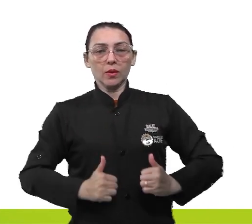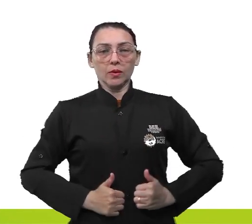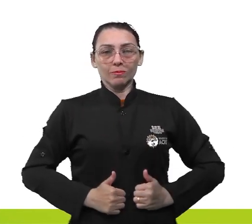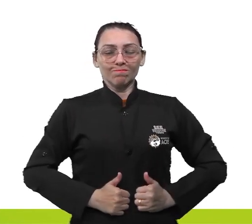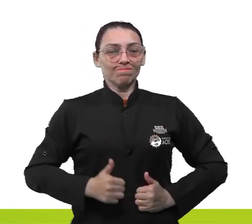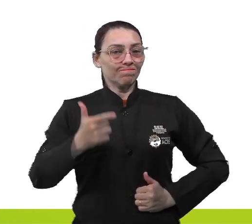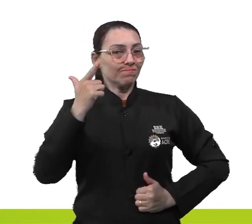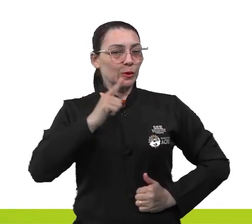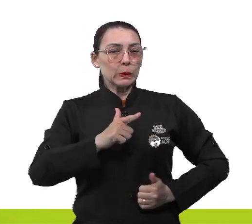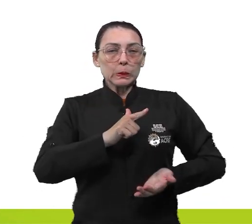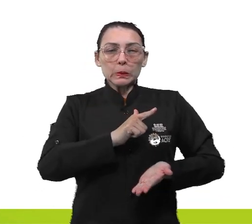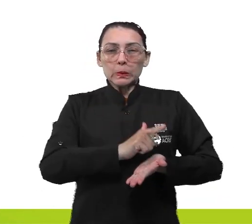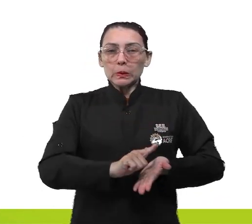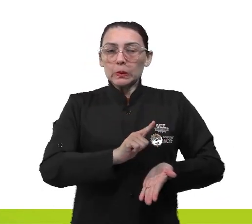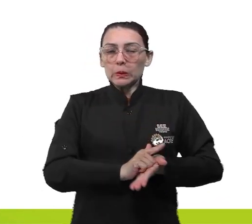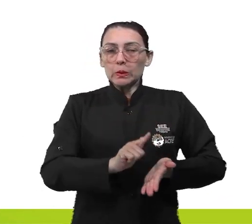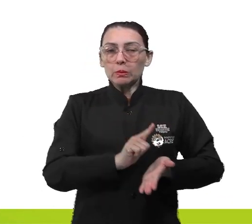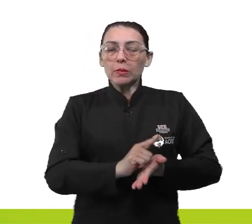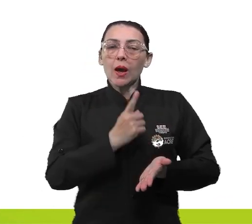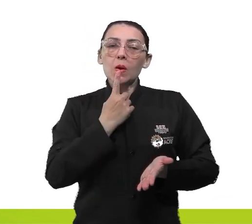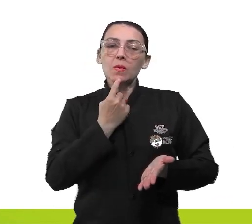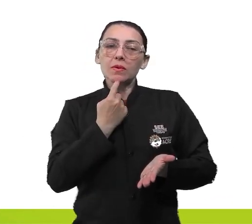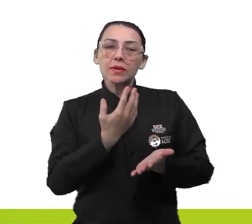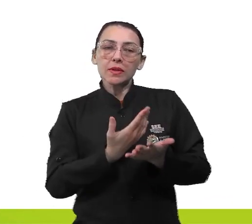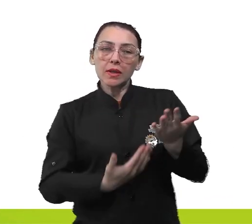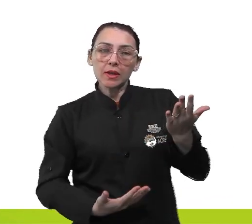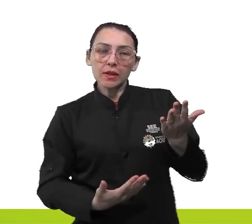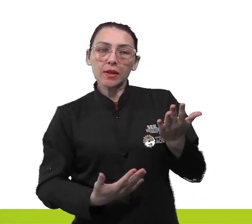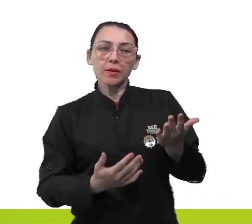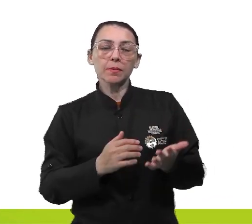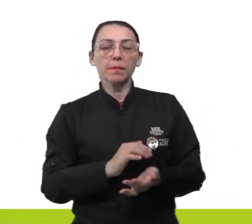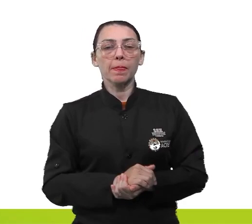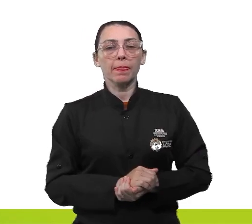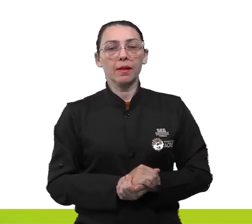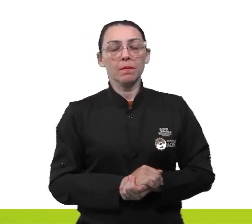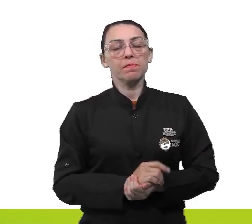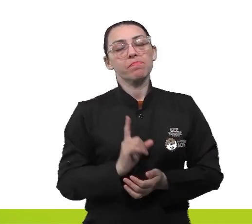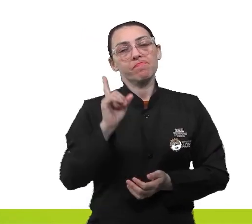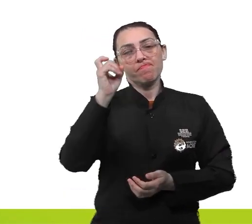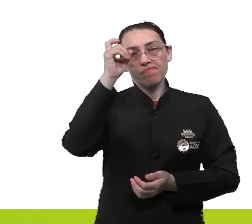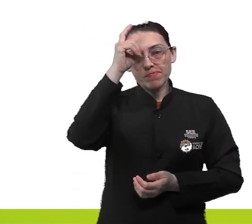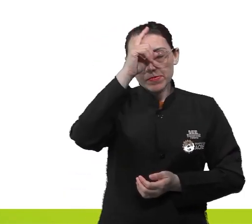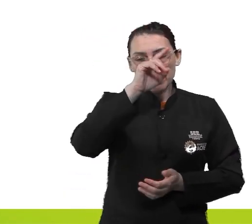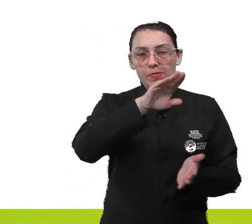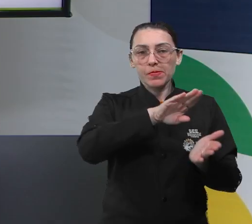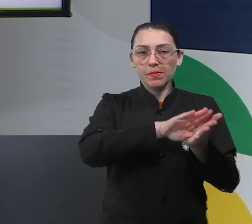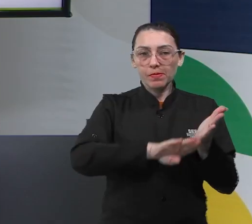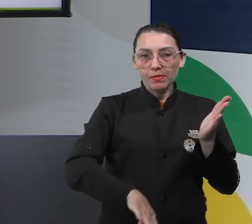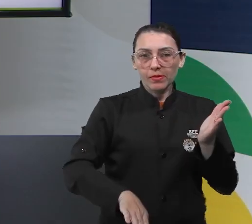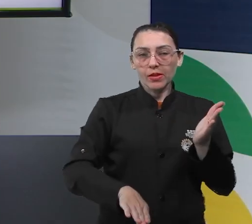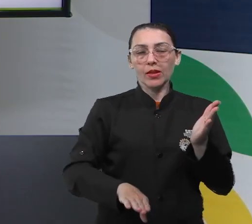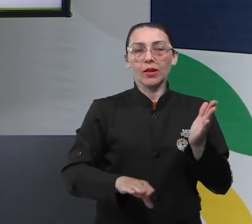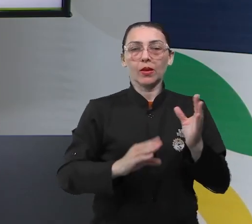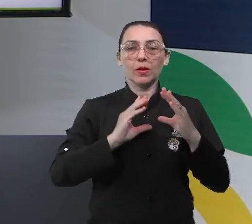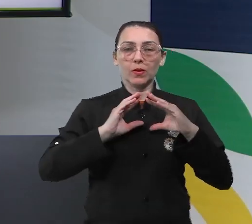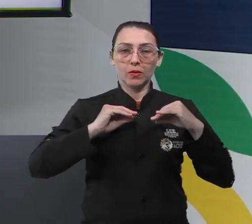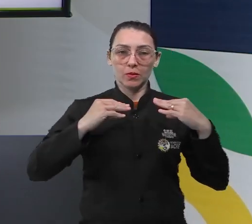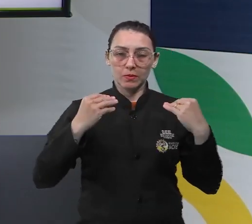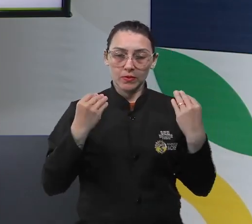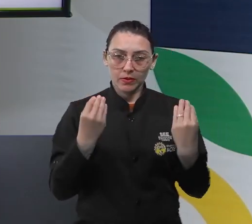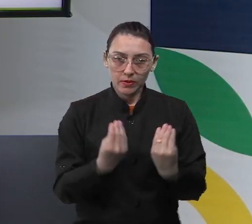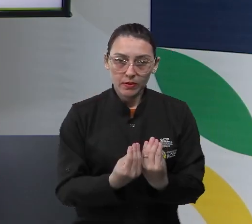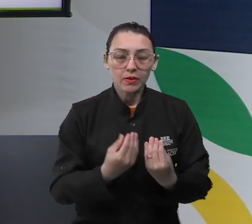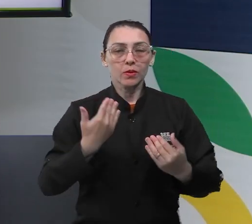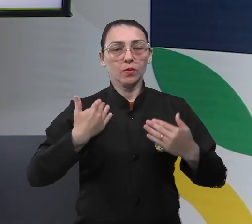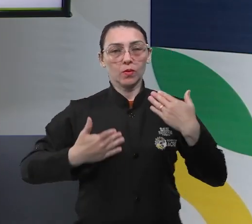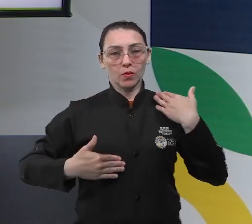não conseguem filtrar o sangue, tá? E isso vai dificultar para eliminar substâncias nocivas do